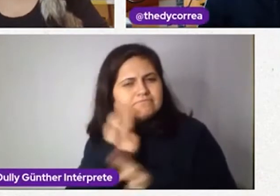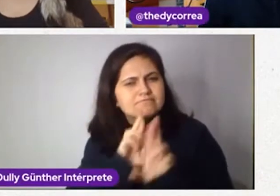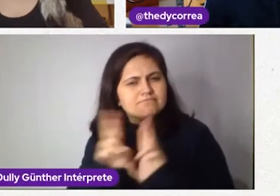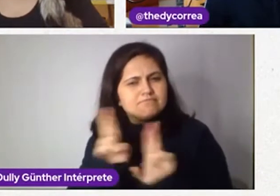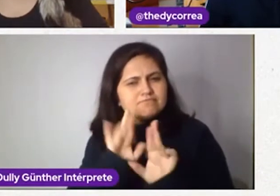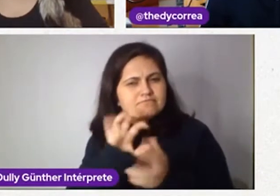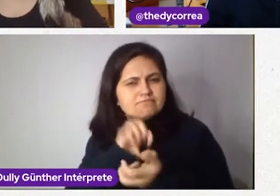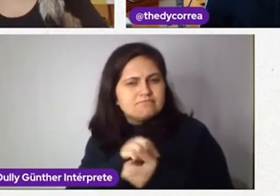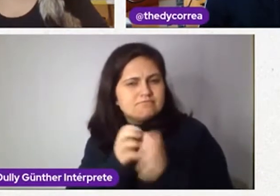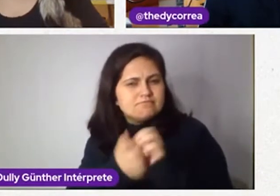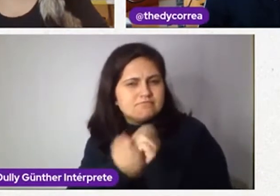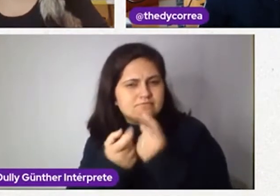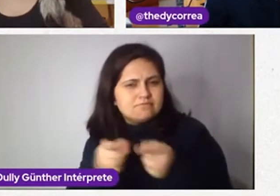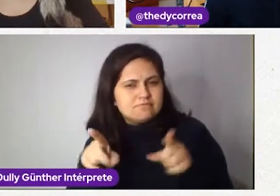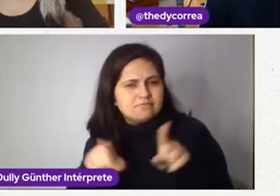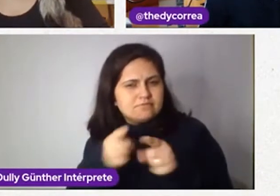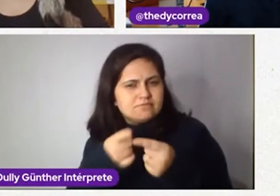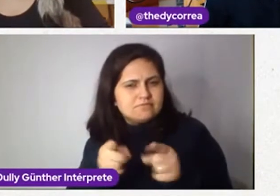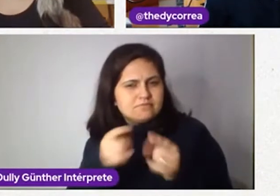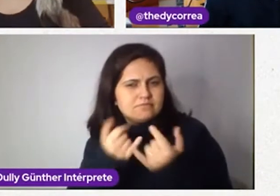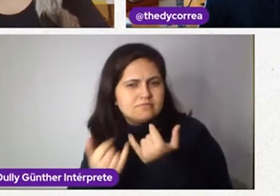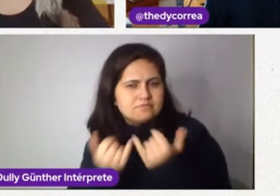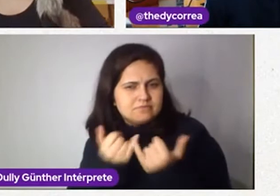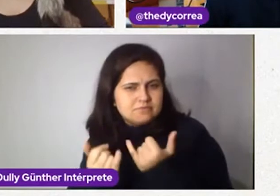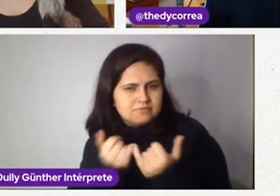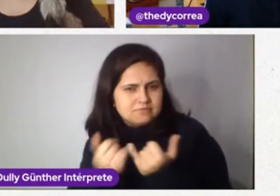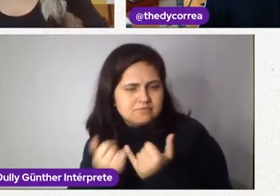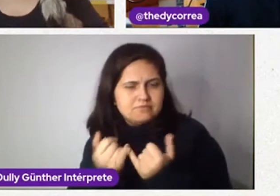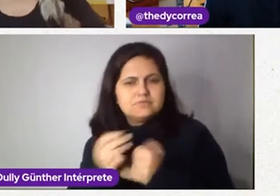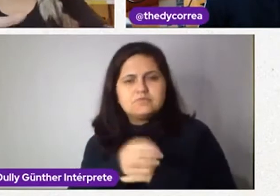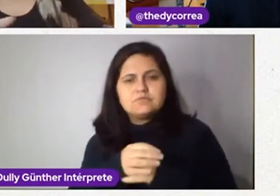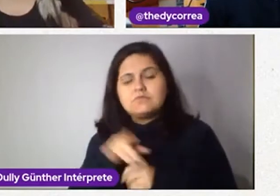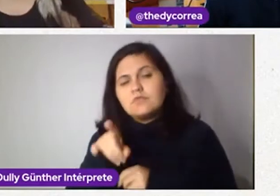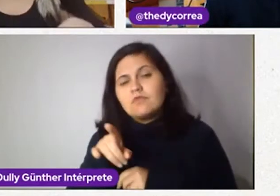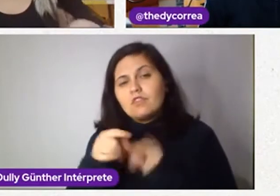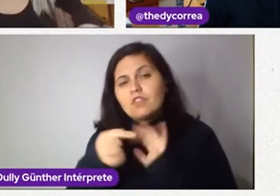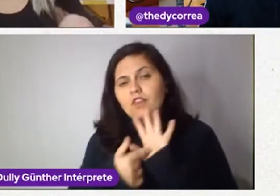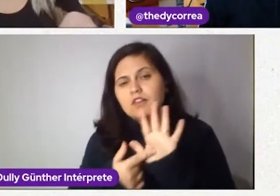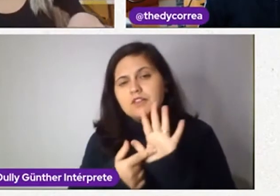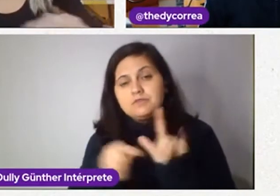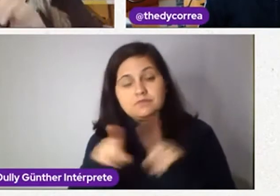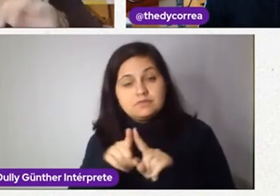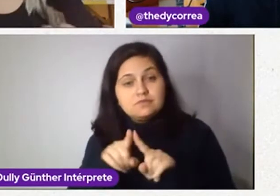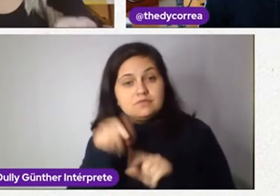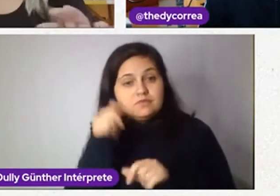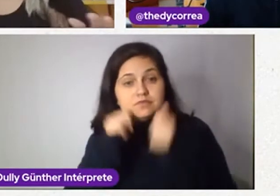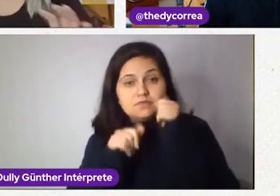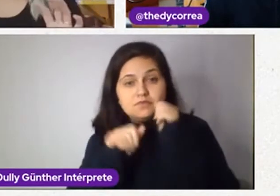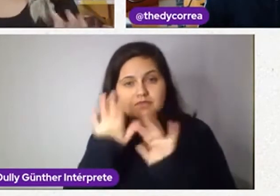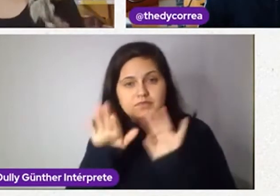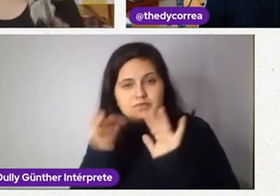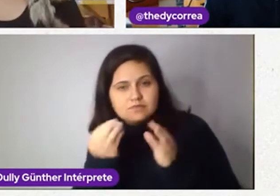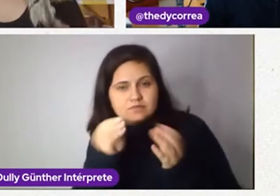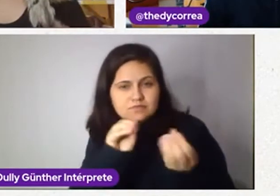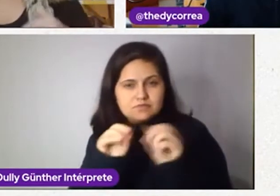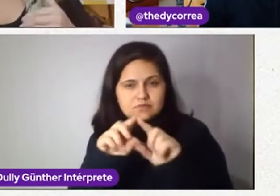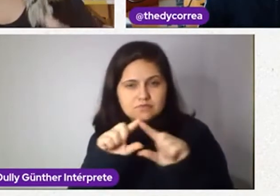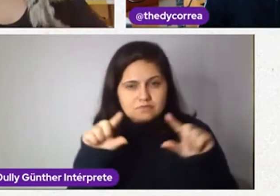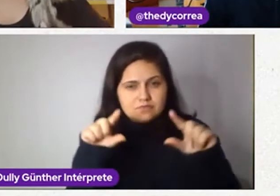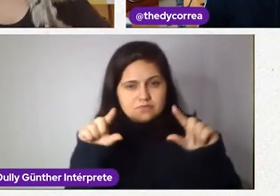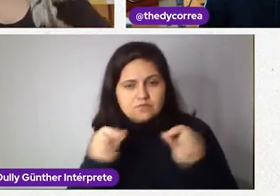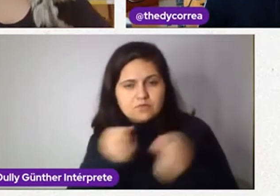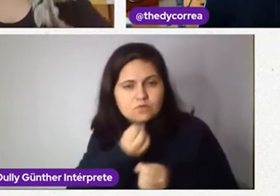arte, no caso, a música, né? Sim, tu deve estar aparecendo para ti aqui que as gurias às vezes estão colocando na tela